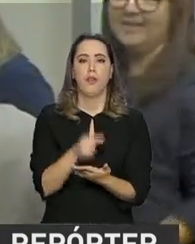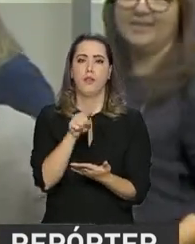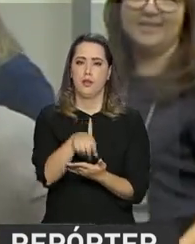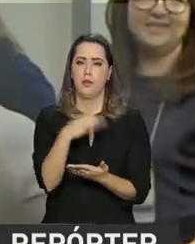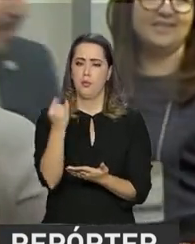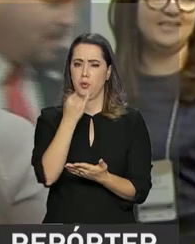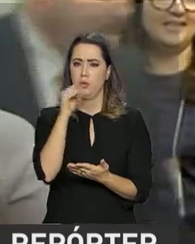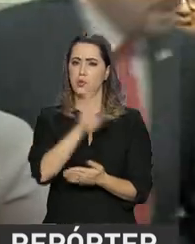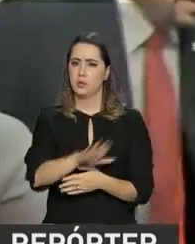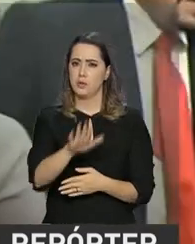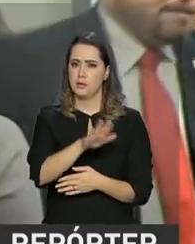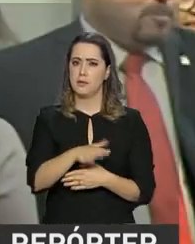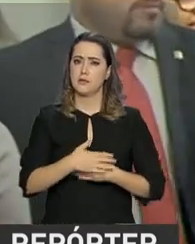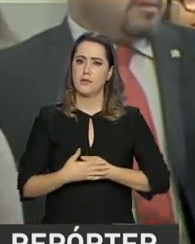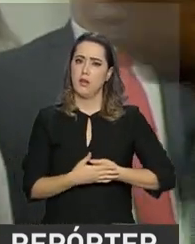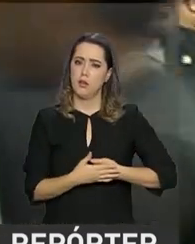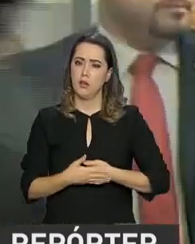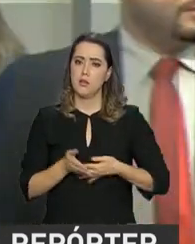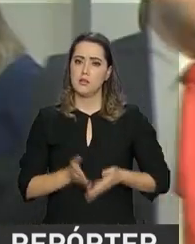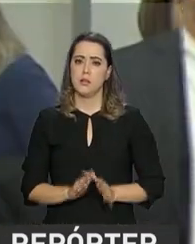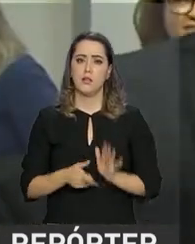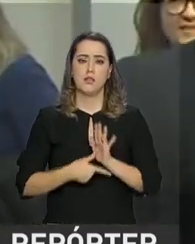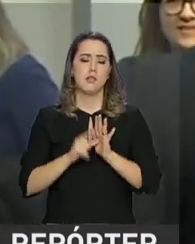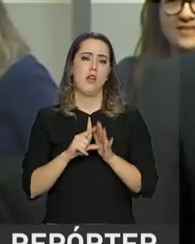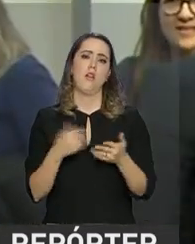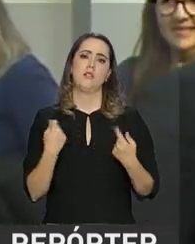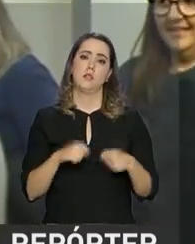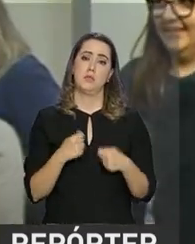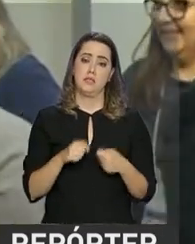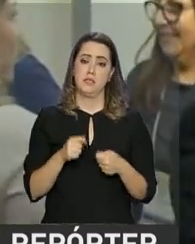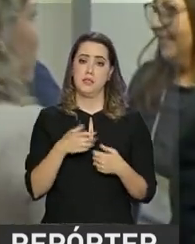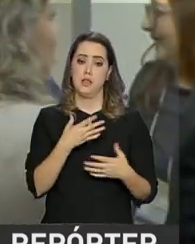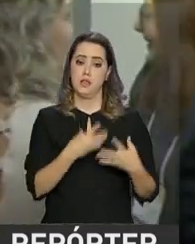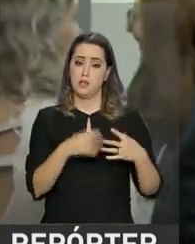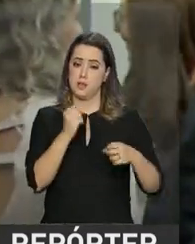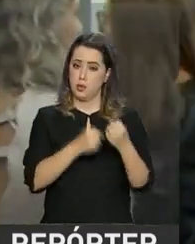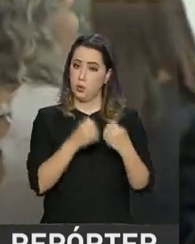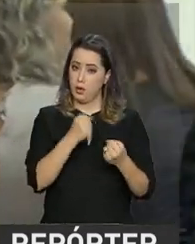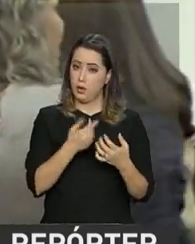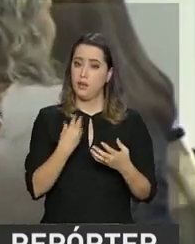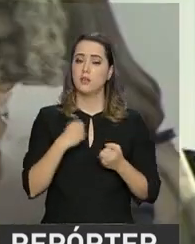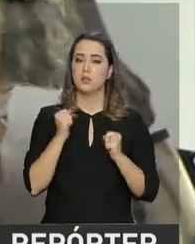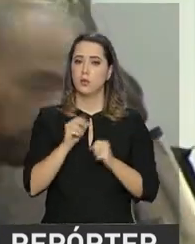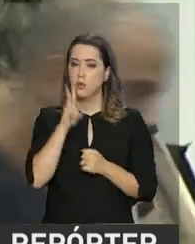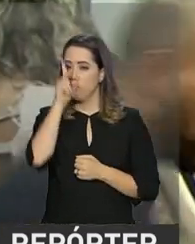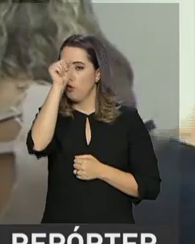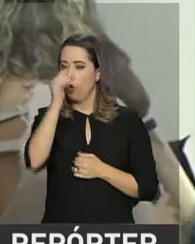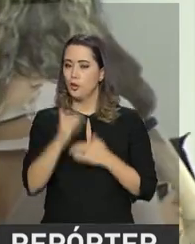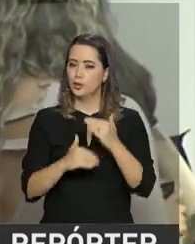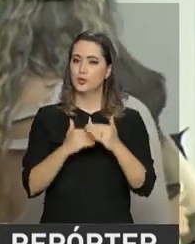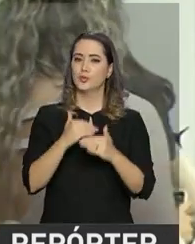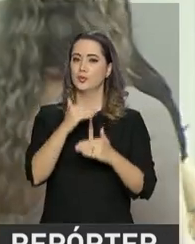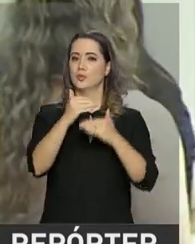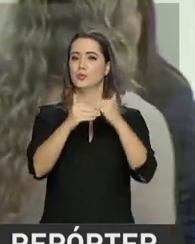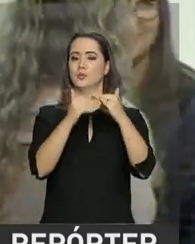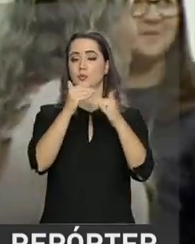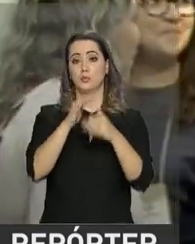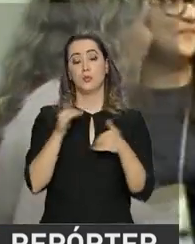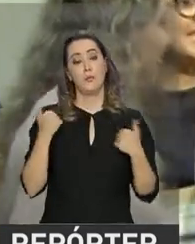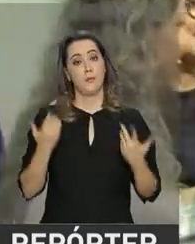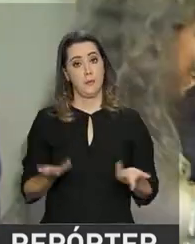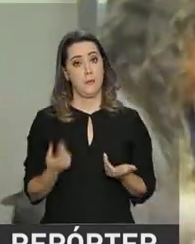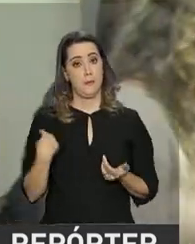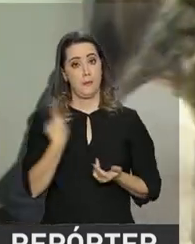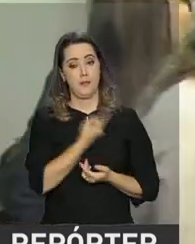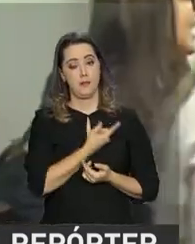para essas crianças que nascem prematura, que precisam desse leite e que vão se fortalecer fora do útero. Então,